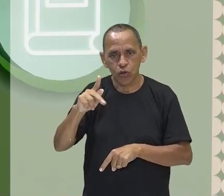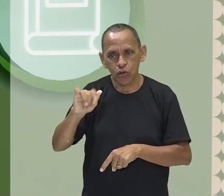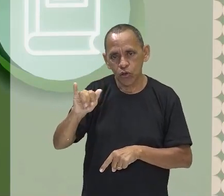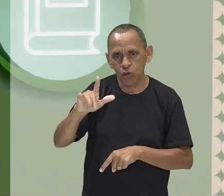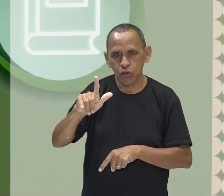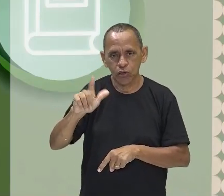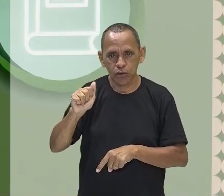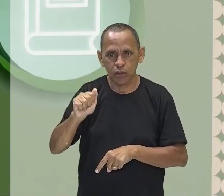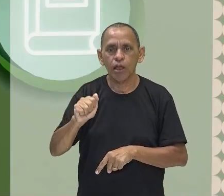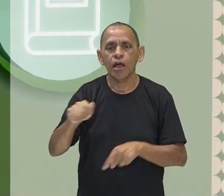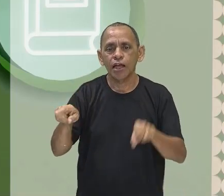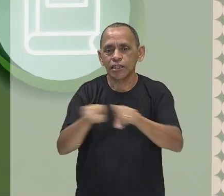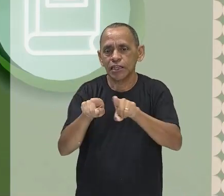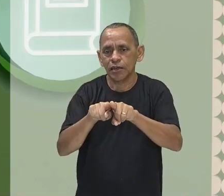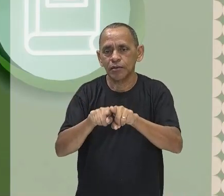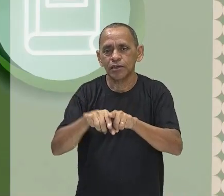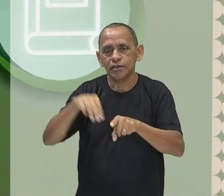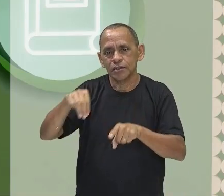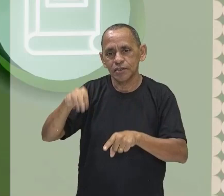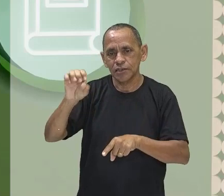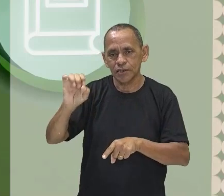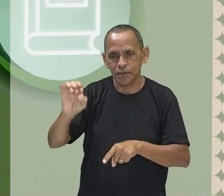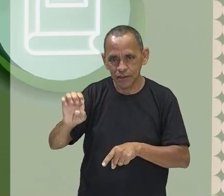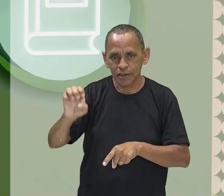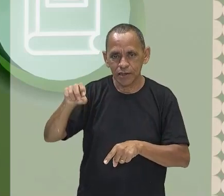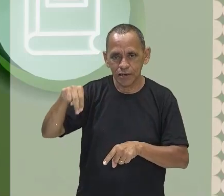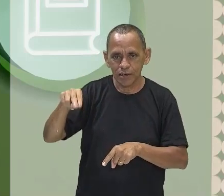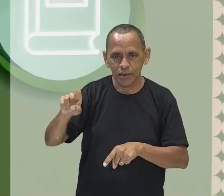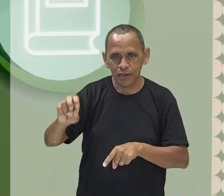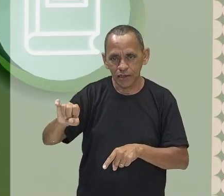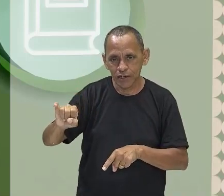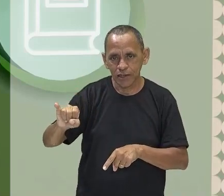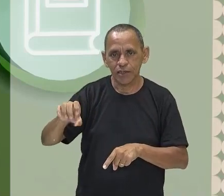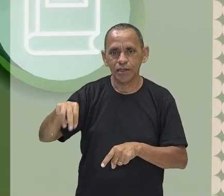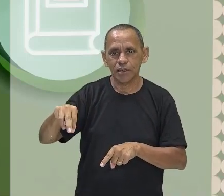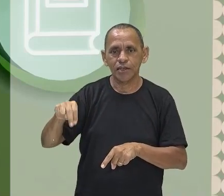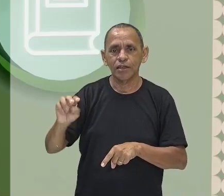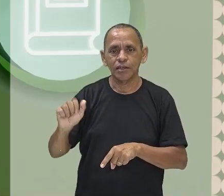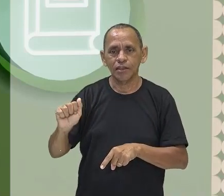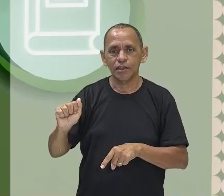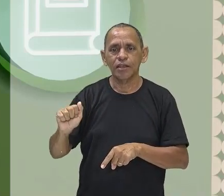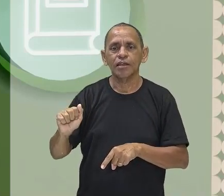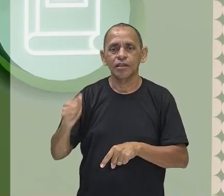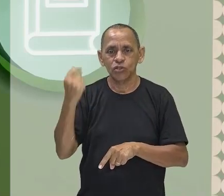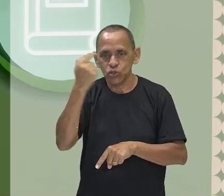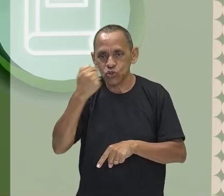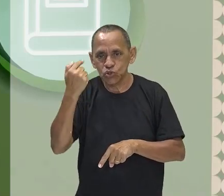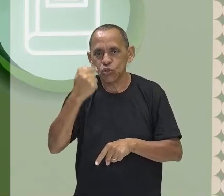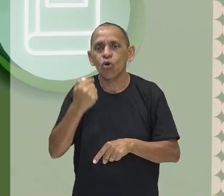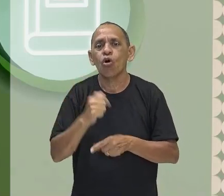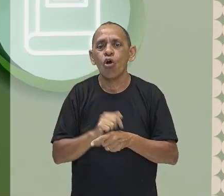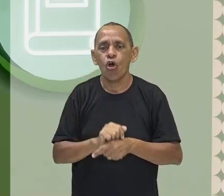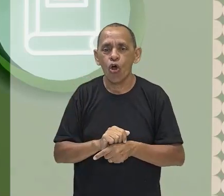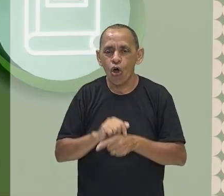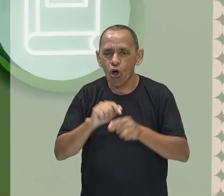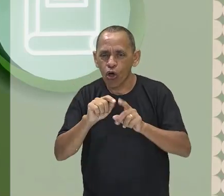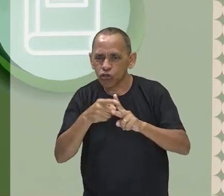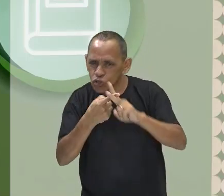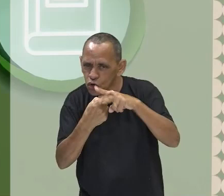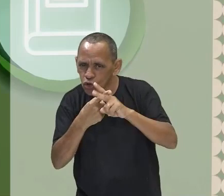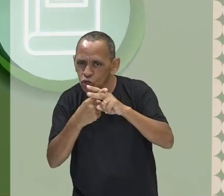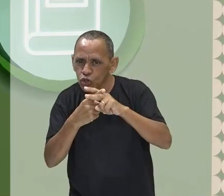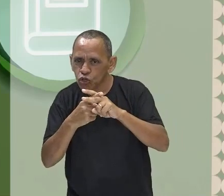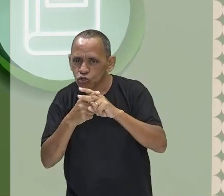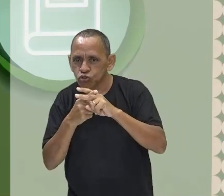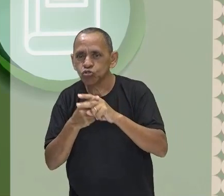conhecida como menina dos olhos e tem como função regular a quantidade de luz que o nosso olho recebe. Tanto que em um